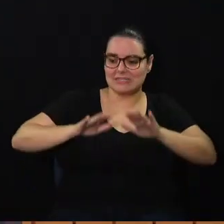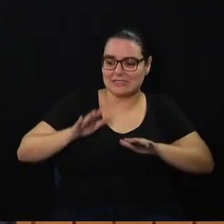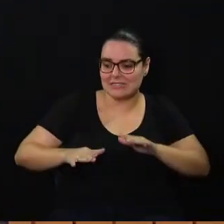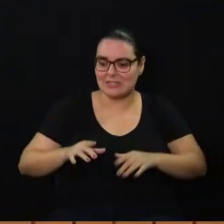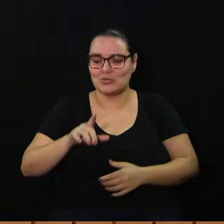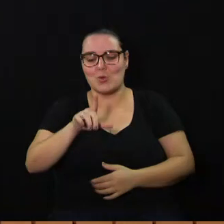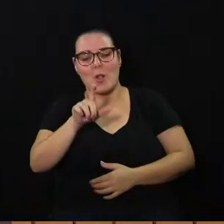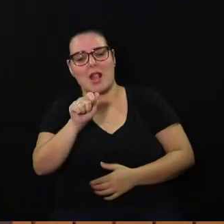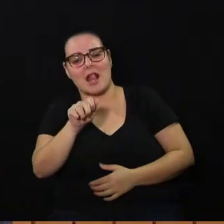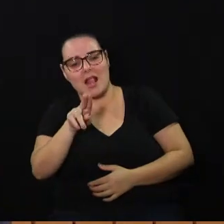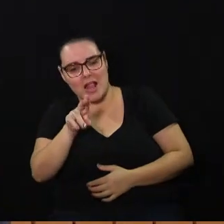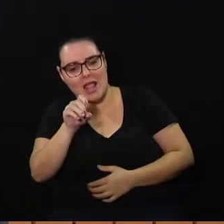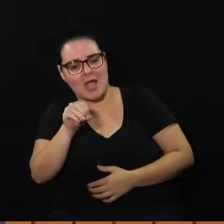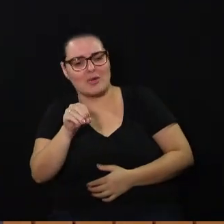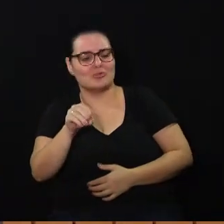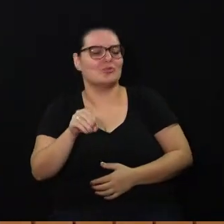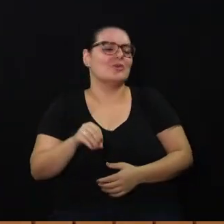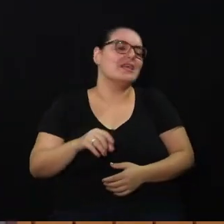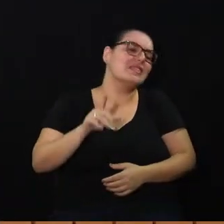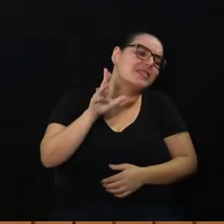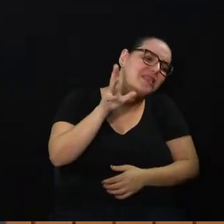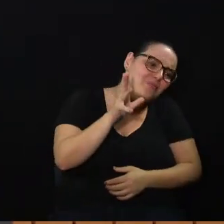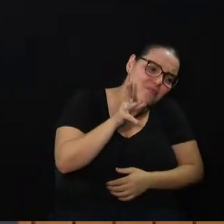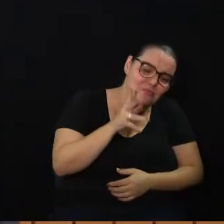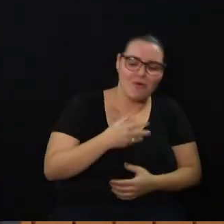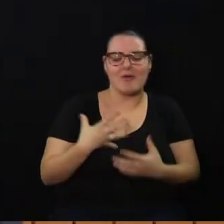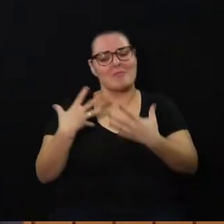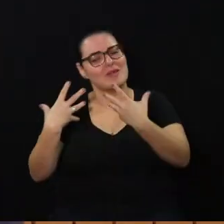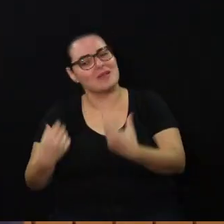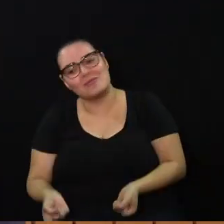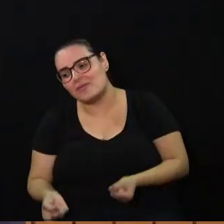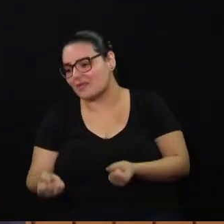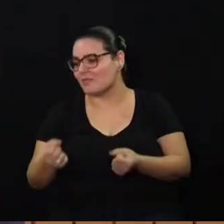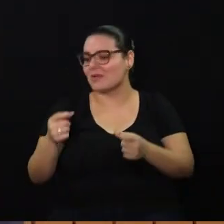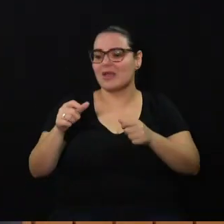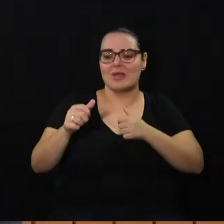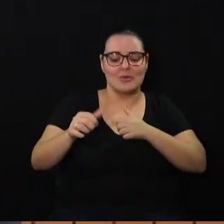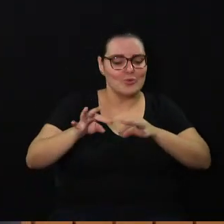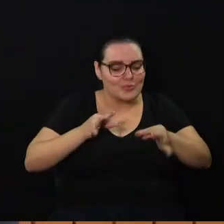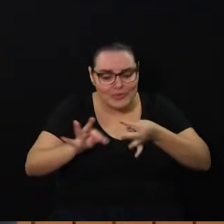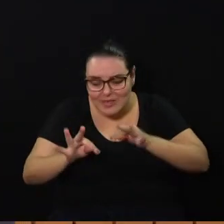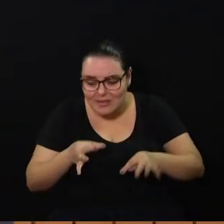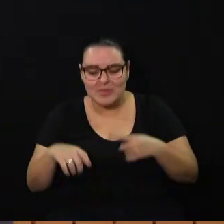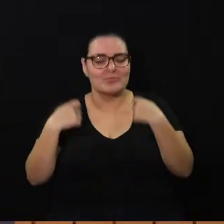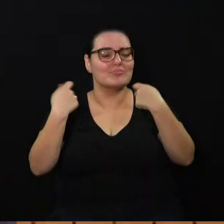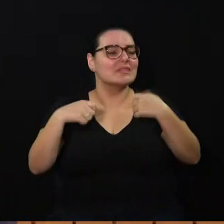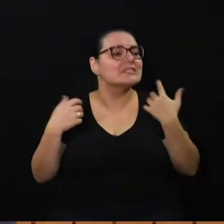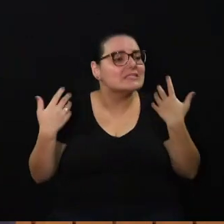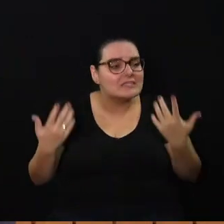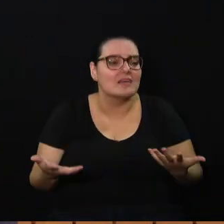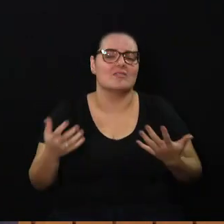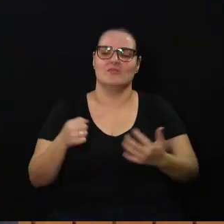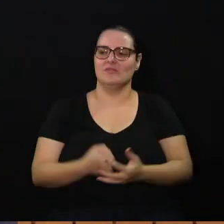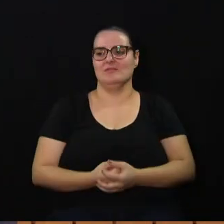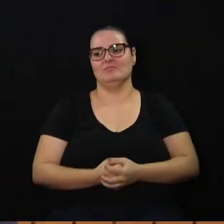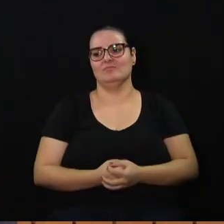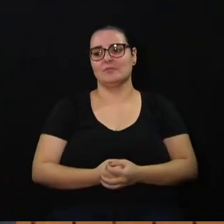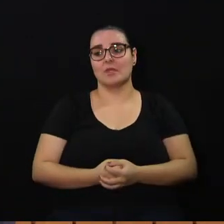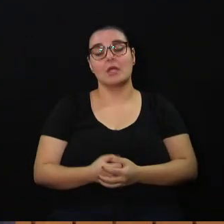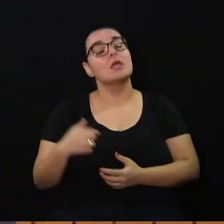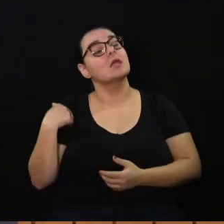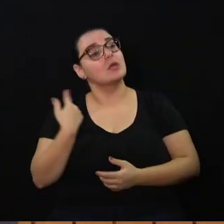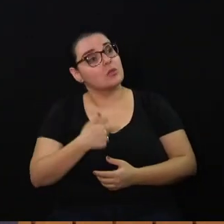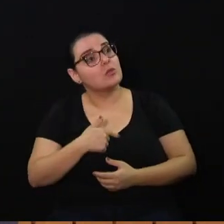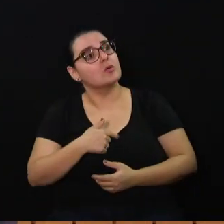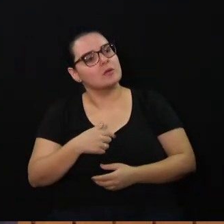vezes são submetidos a tratamentos inadequados não recebe o cuidado é que deveriam receber então a gente considera muito louvável